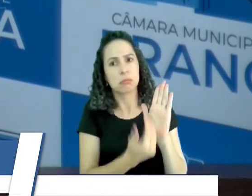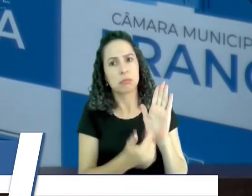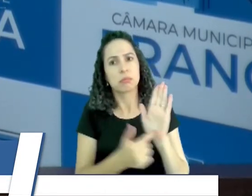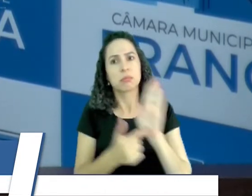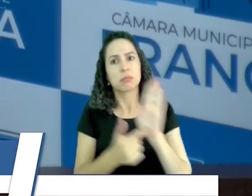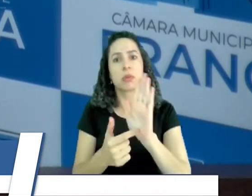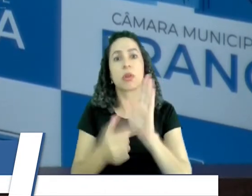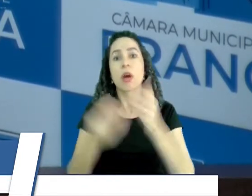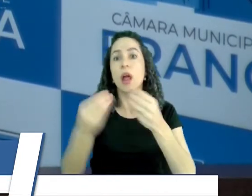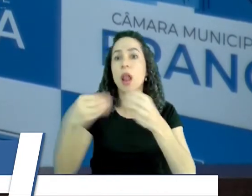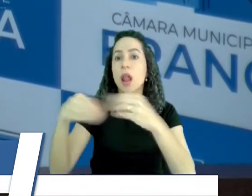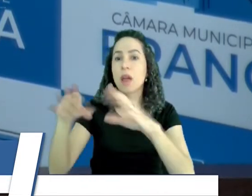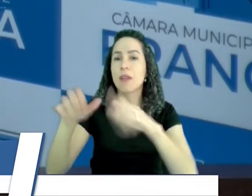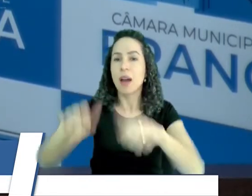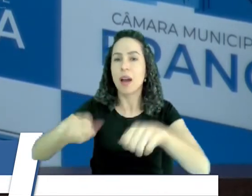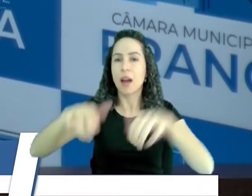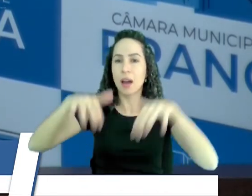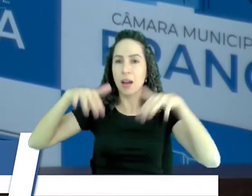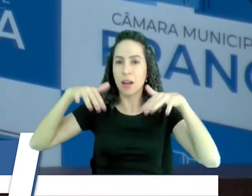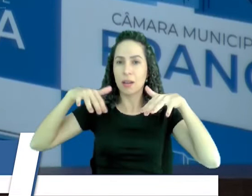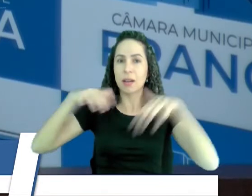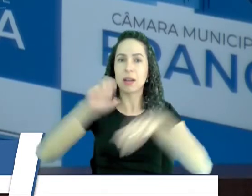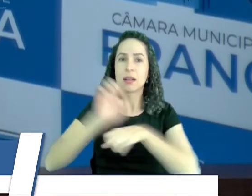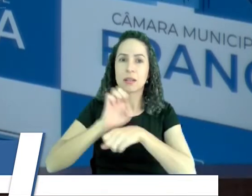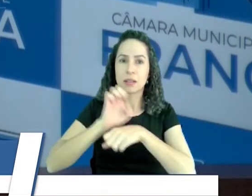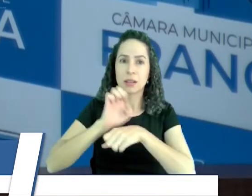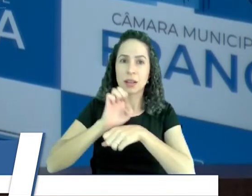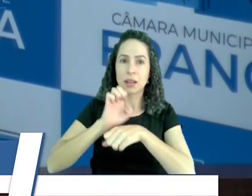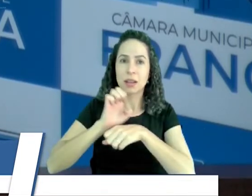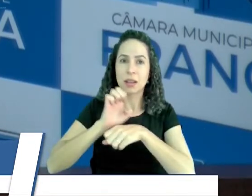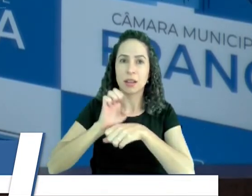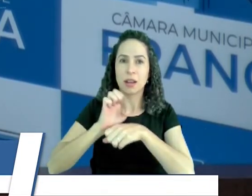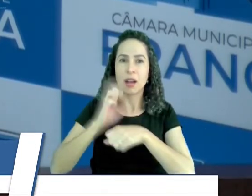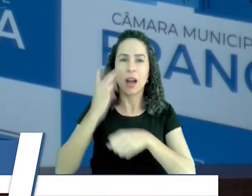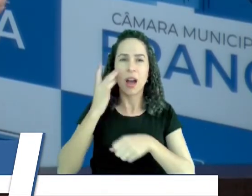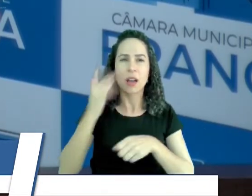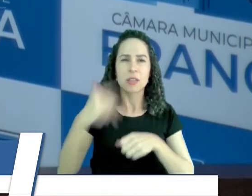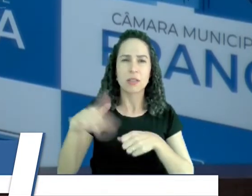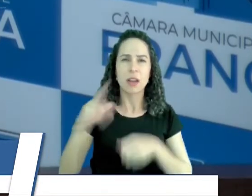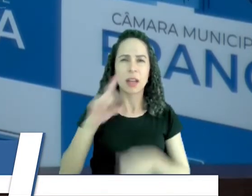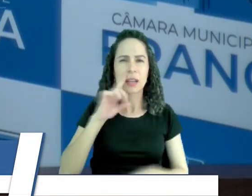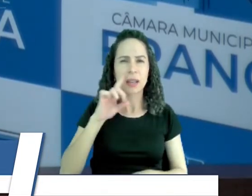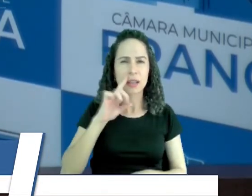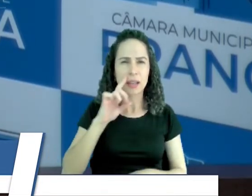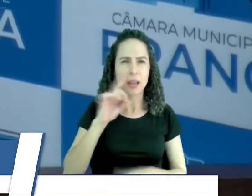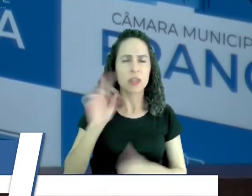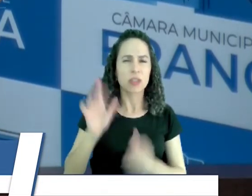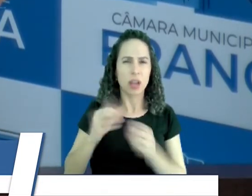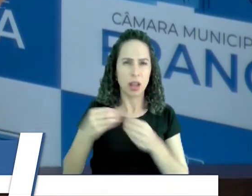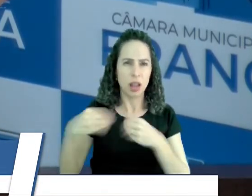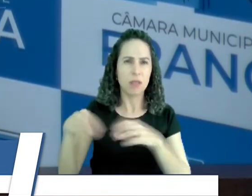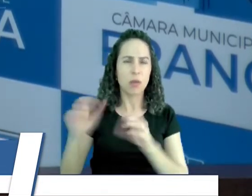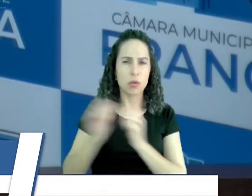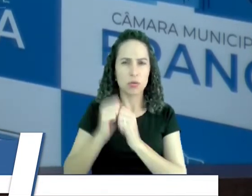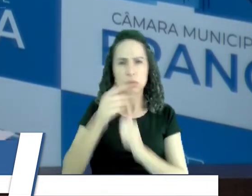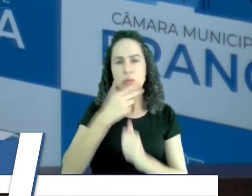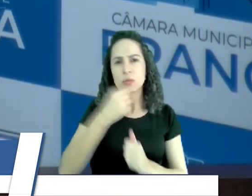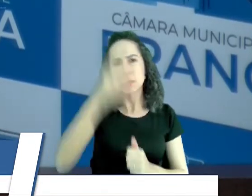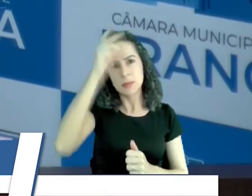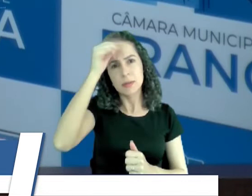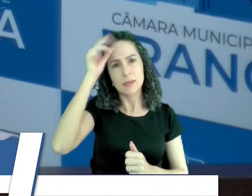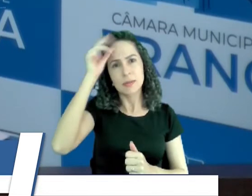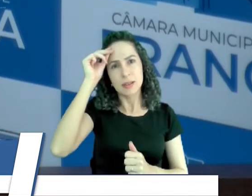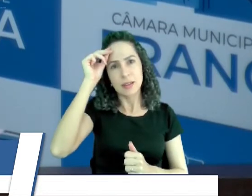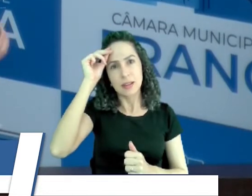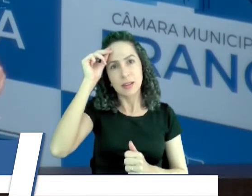conduzido à Assembleia Legislativa do Estado. Se não me engano, eu acho que o vereador Daniel Bassi já fez isso, junto com o prefeito,